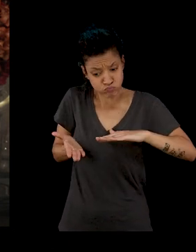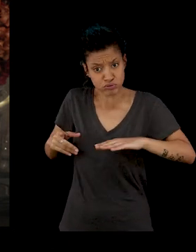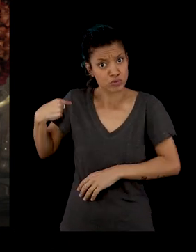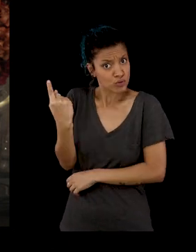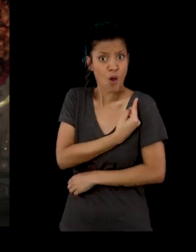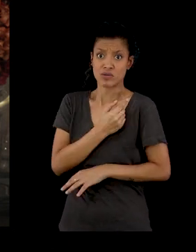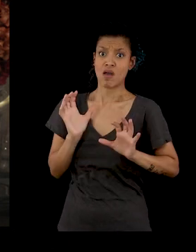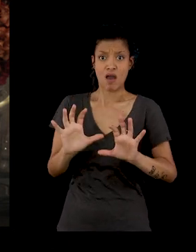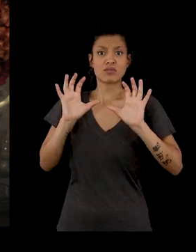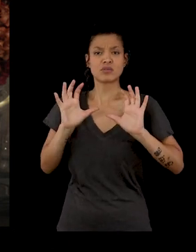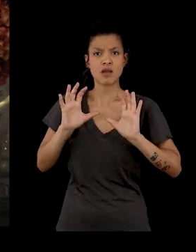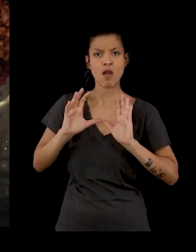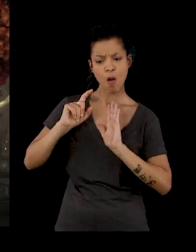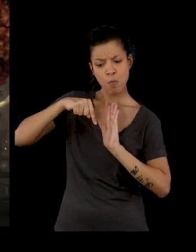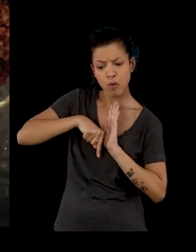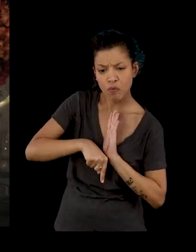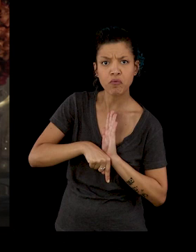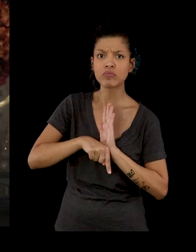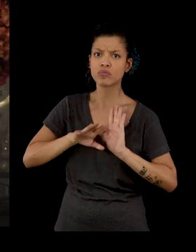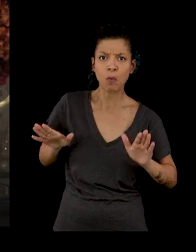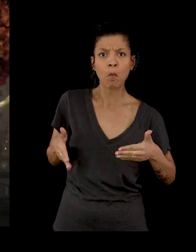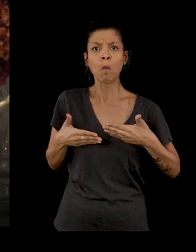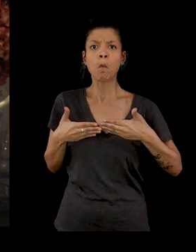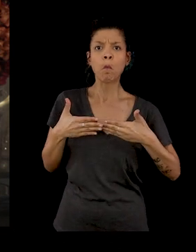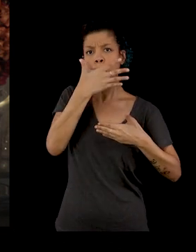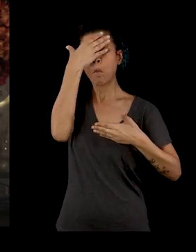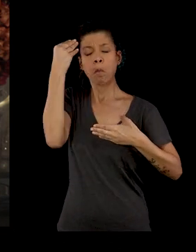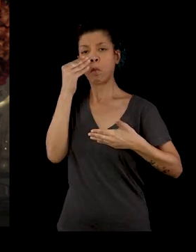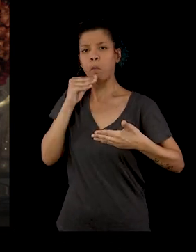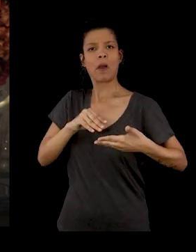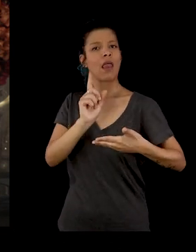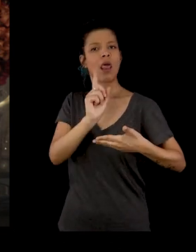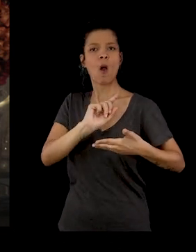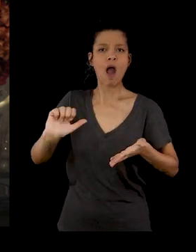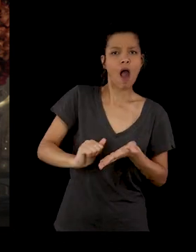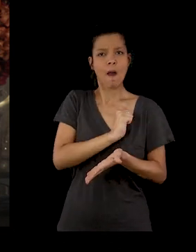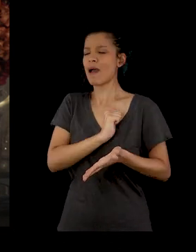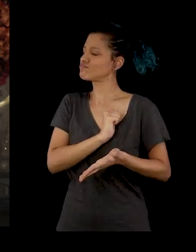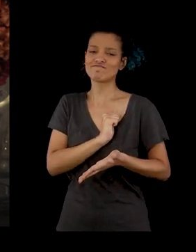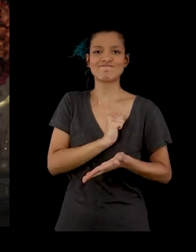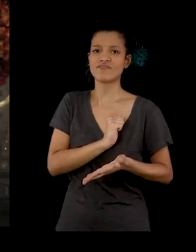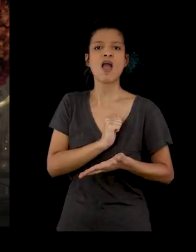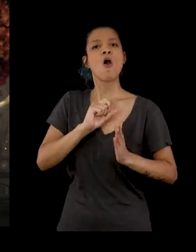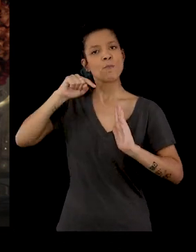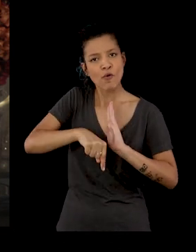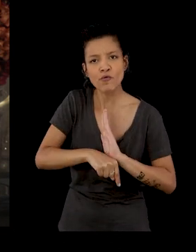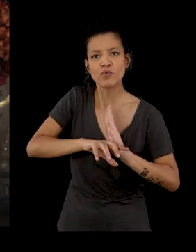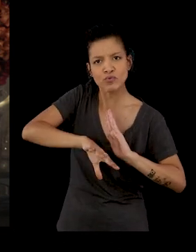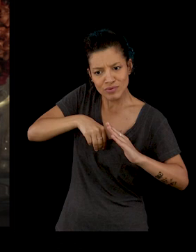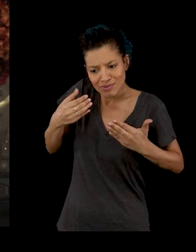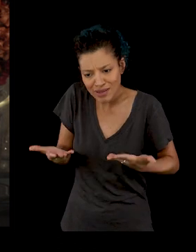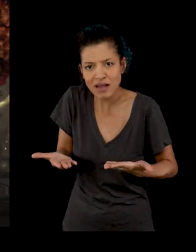Brasil nosso. O profundo não é para ficar esquecido, o profundo não é para ser apagado, o profundo é para